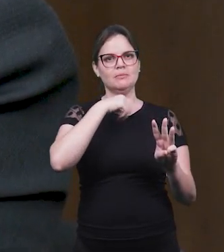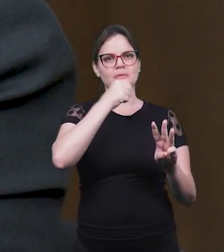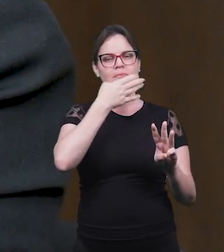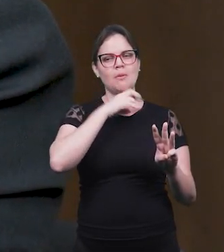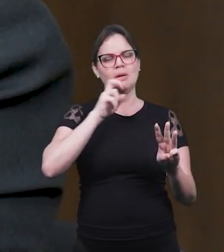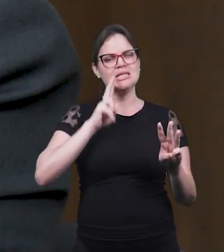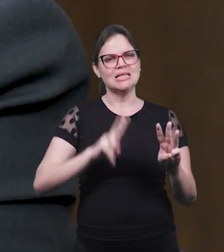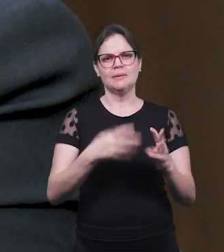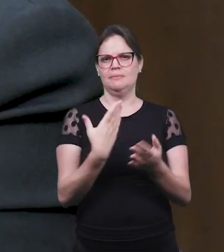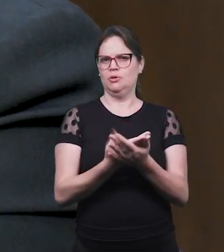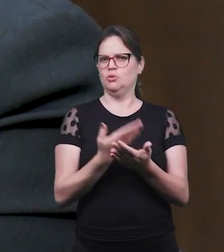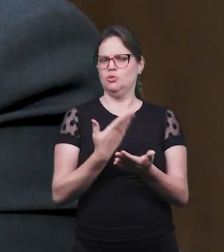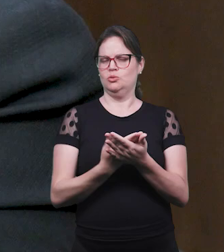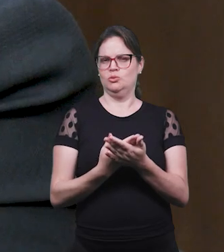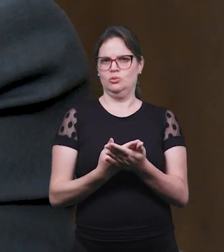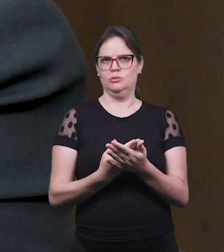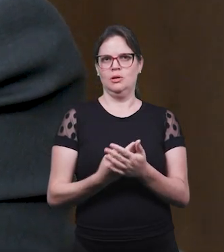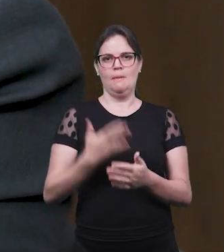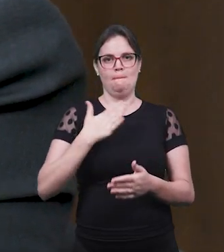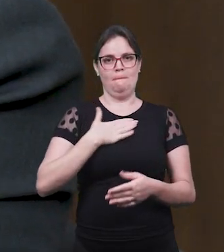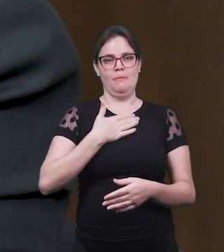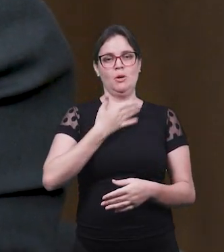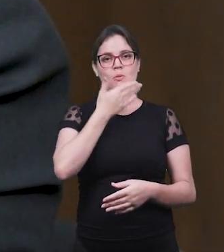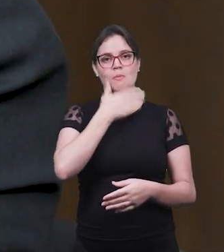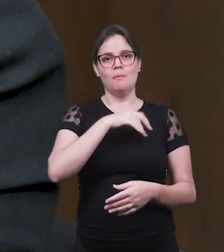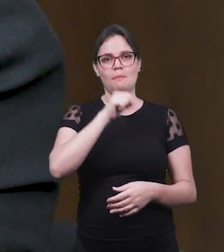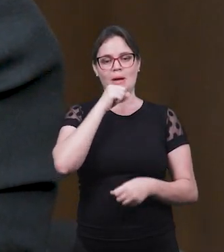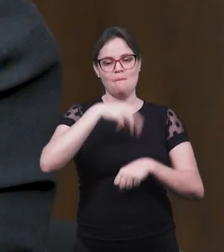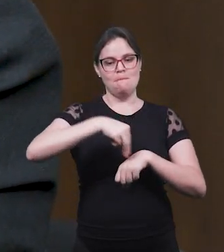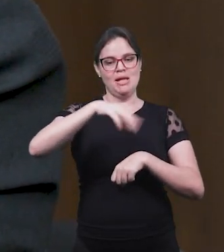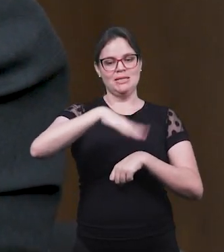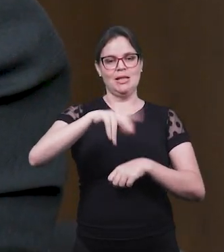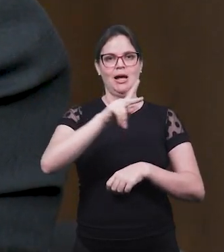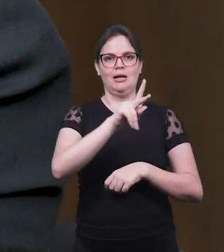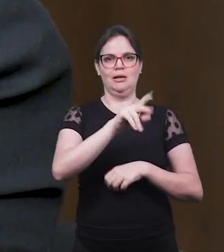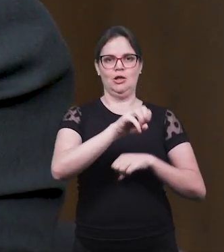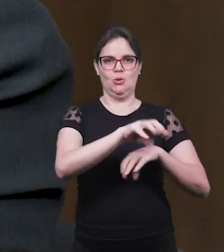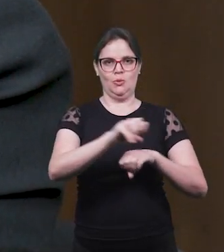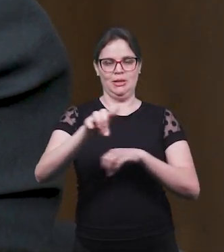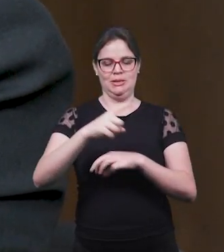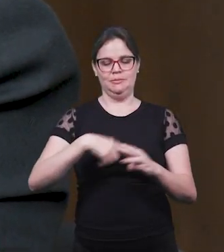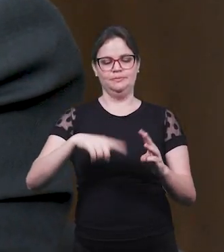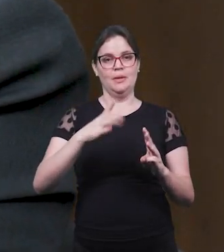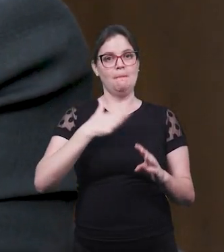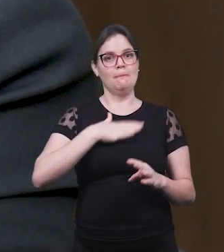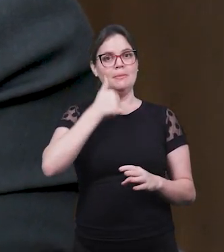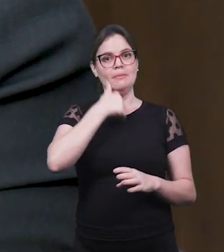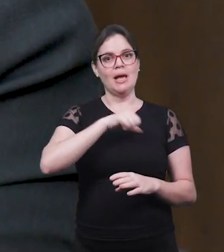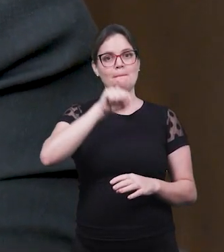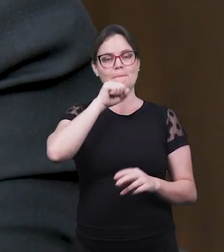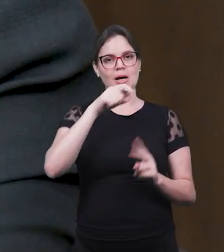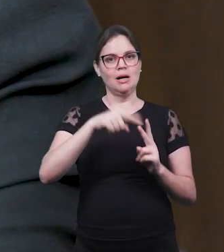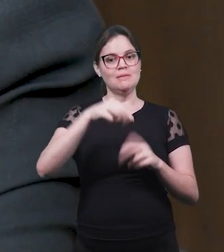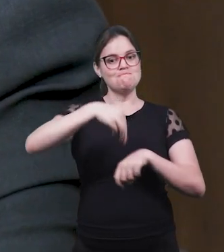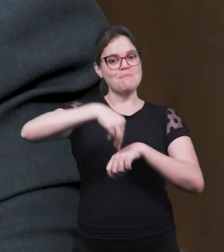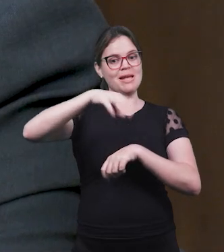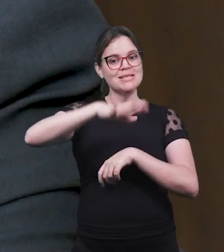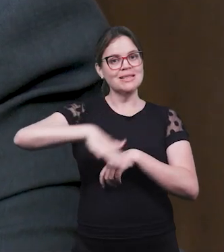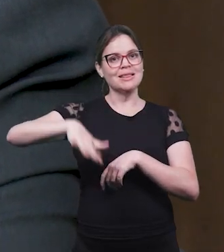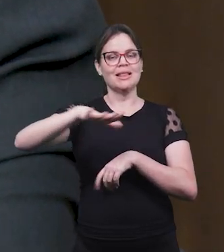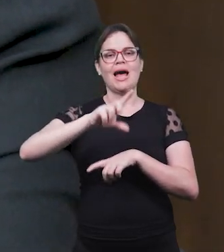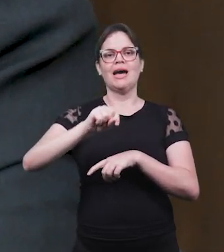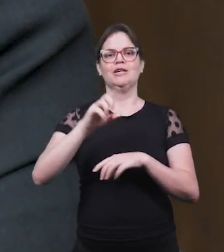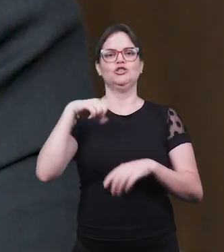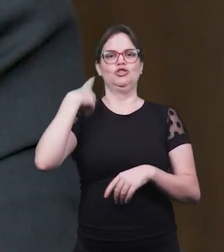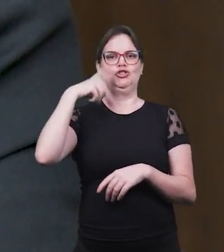estudiosos, meu pai era mestre em educação, minha mãe mestre em direito. Então, assim, eles conduziram uma